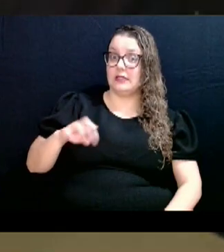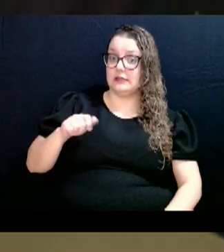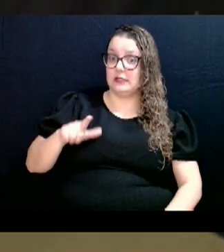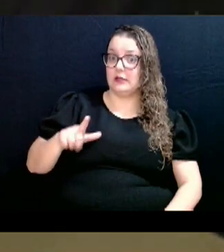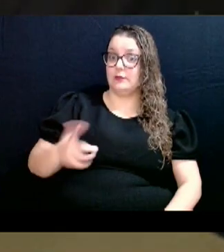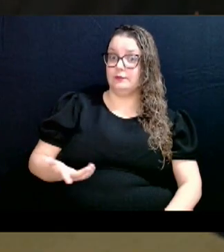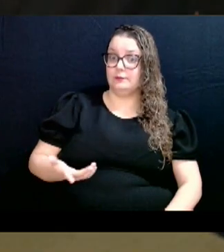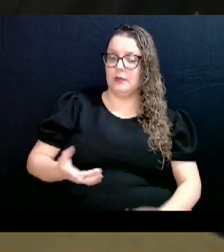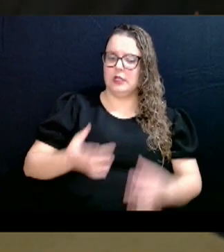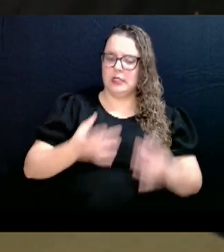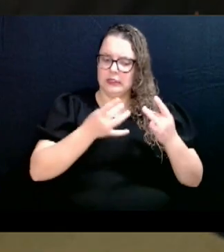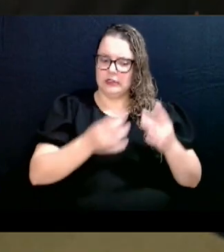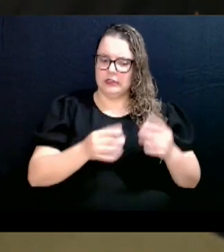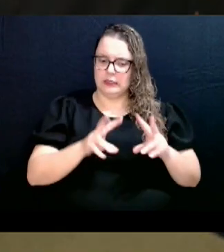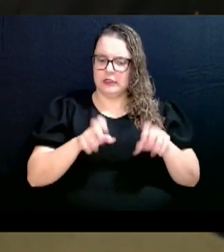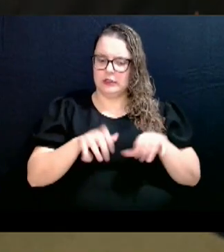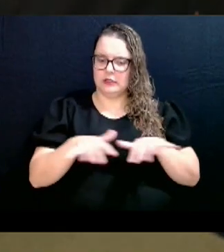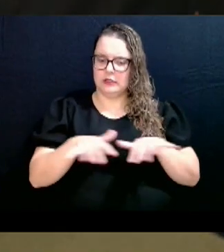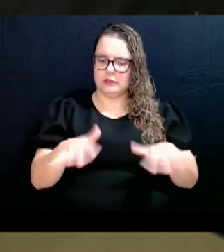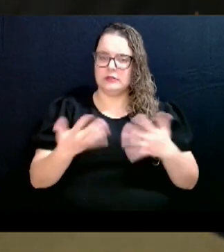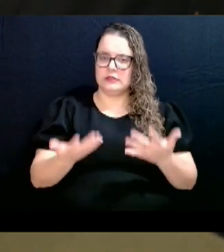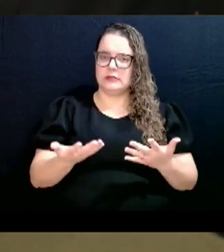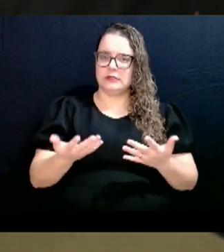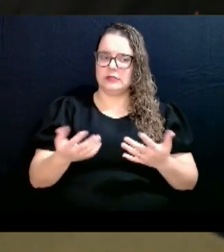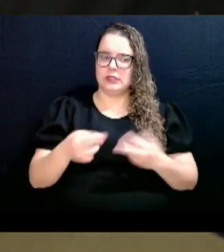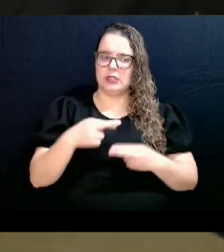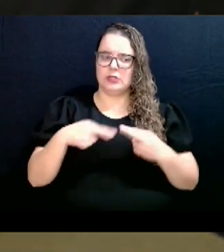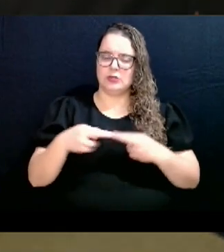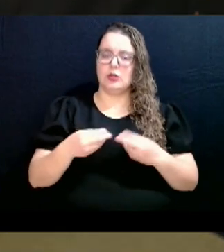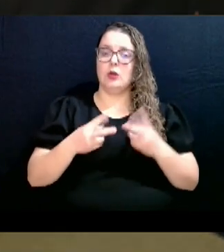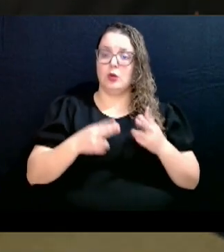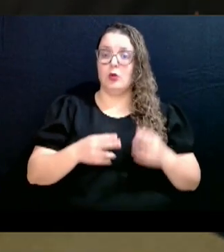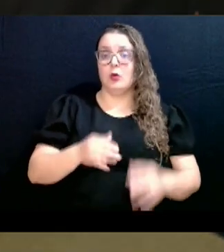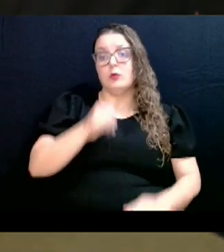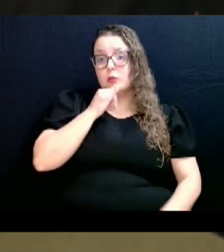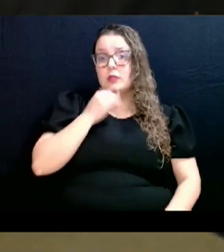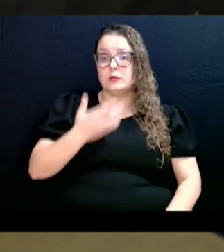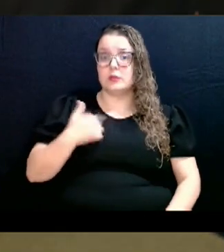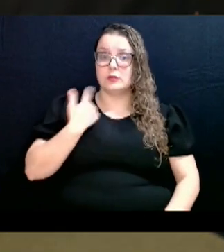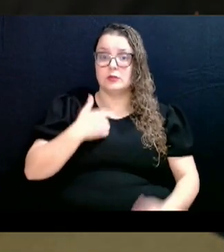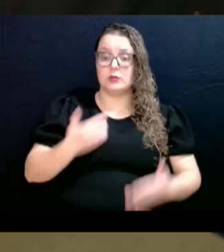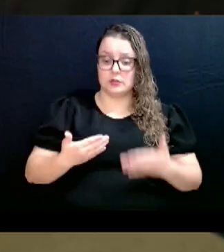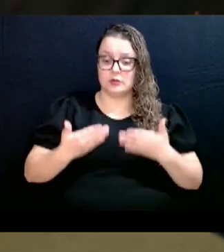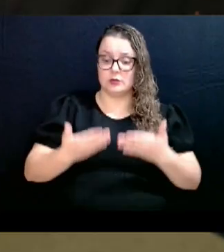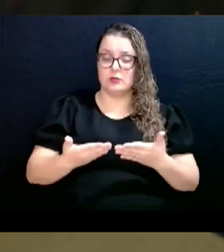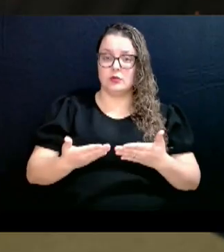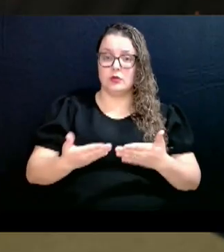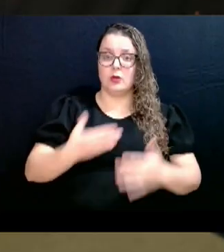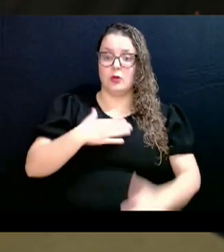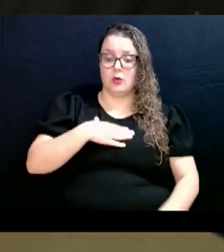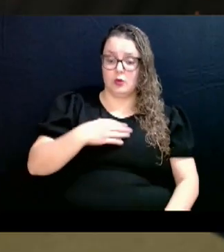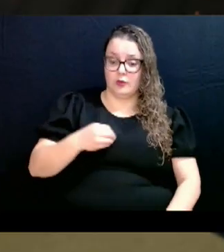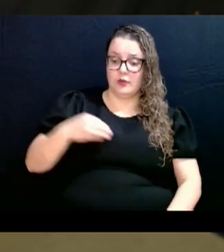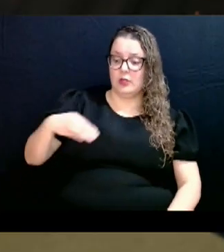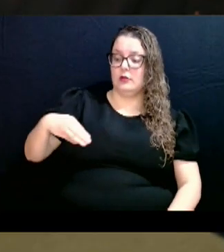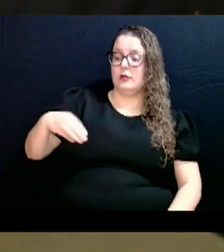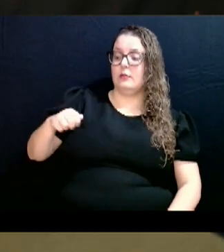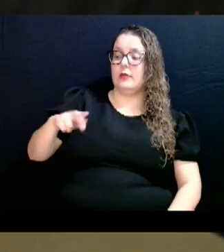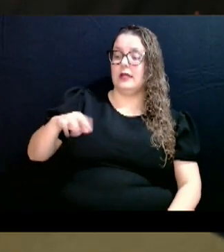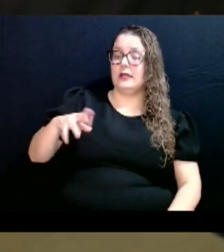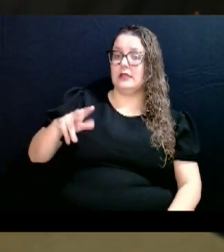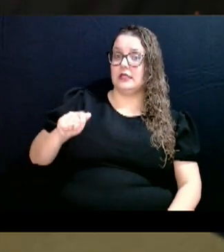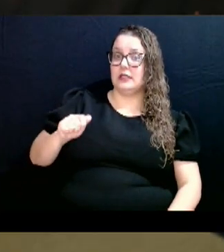assunto, essa questão como exemplo que nós colocamos aqui o filho da Marília Mendonça, né? Então,